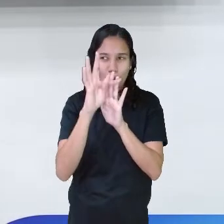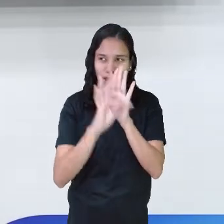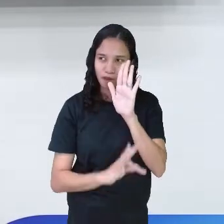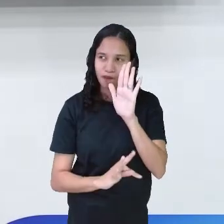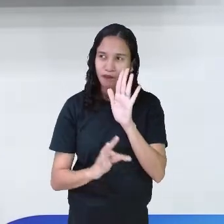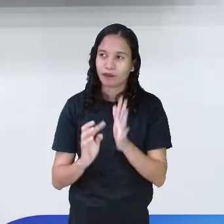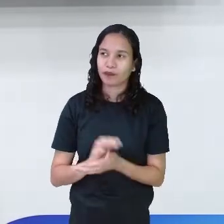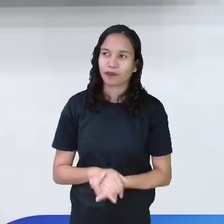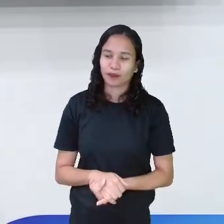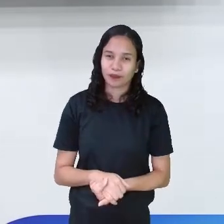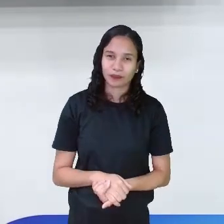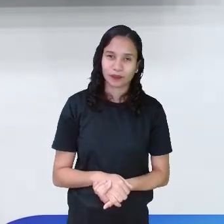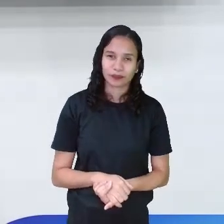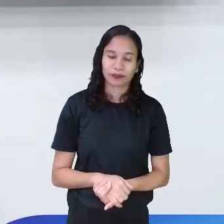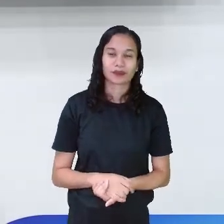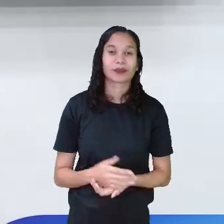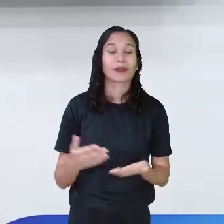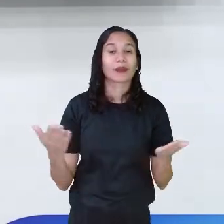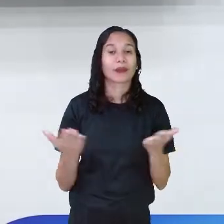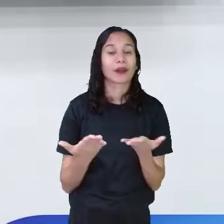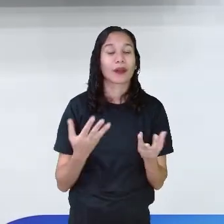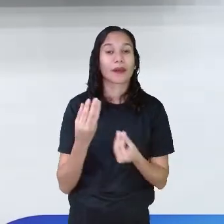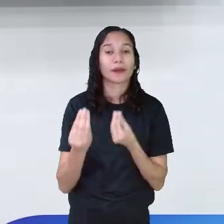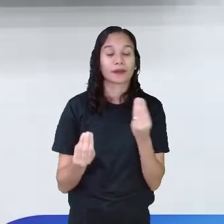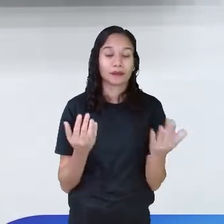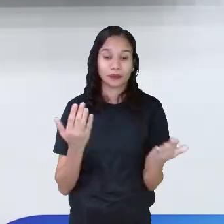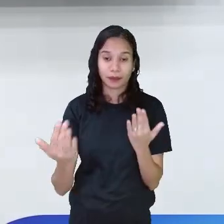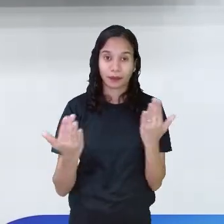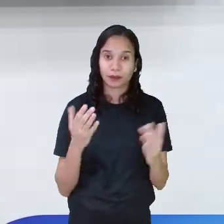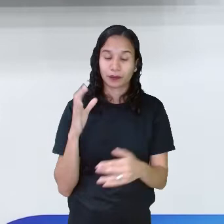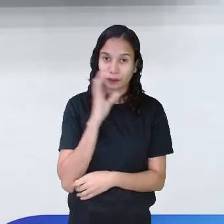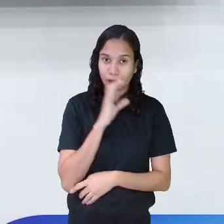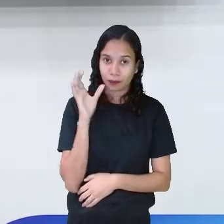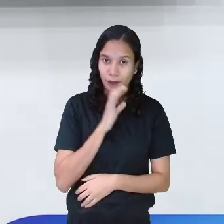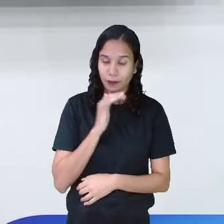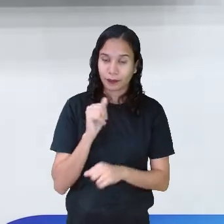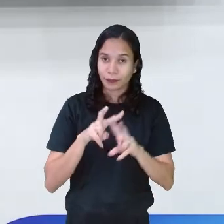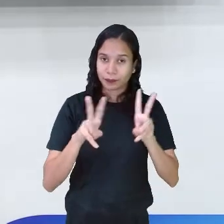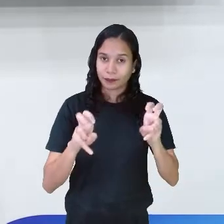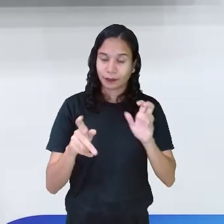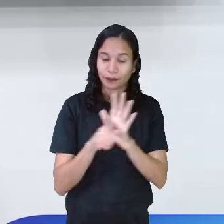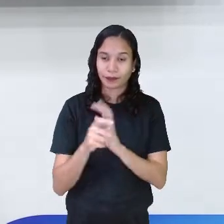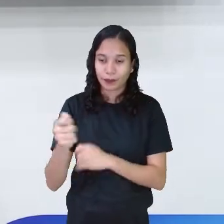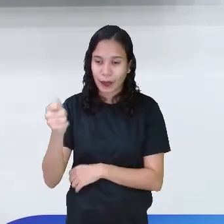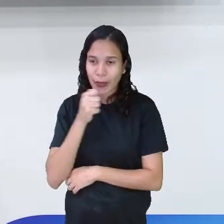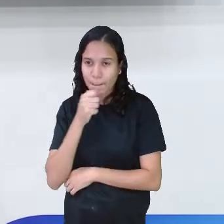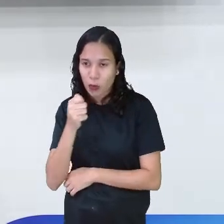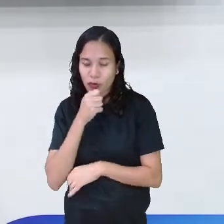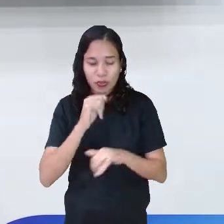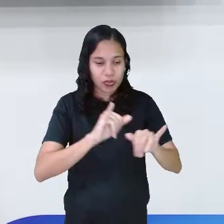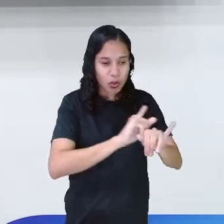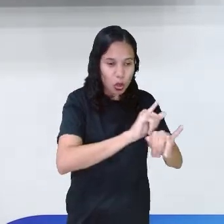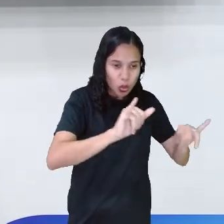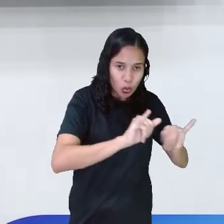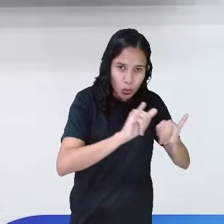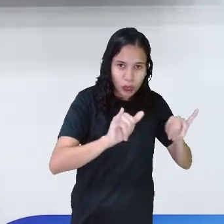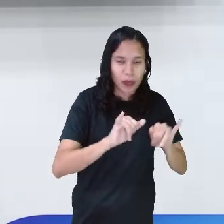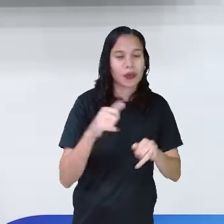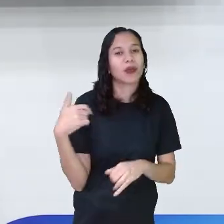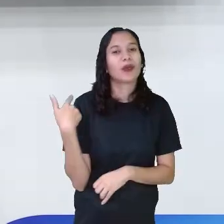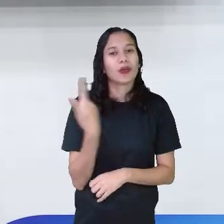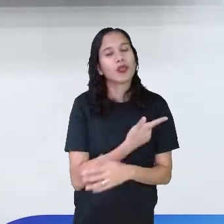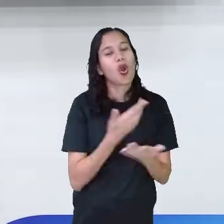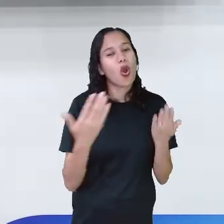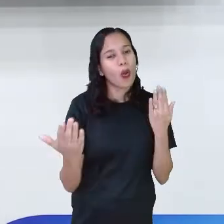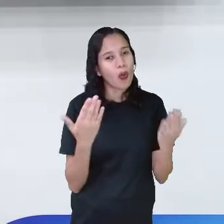da reportagem. Vamos fazer um comparativo bem rapidinho sobre reportagem e notícia, apesar que fizemos isso